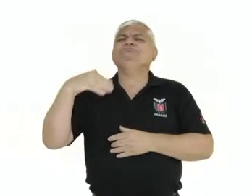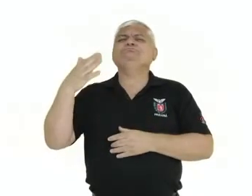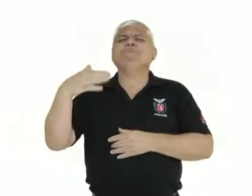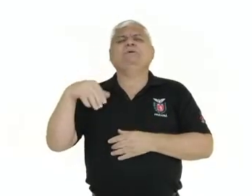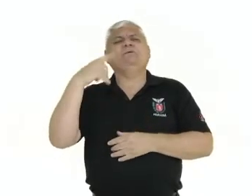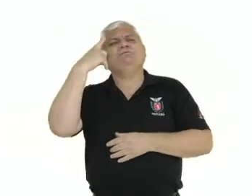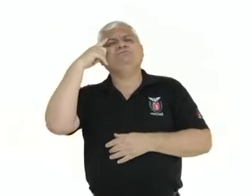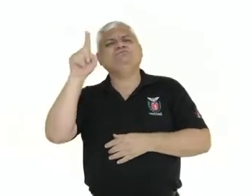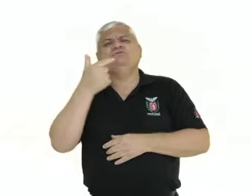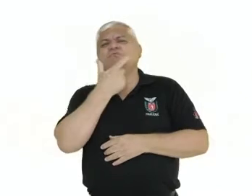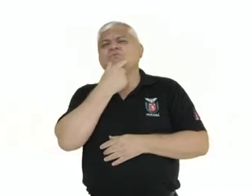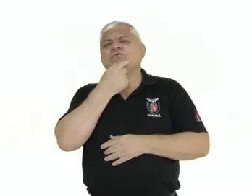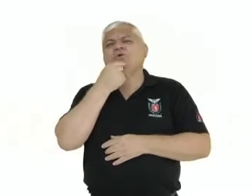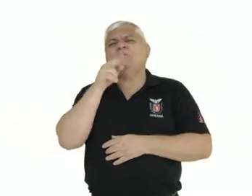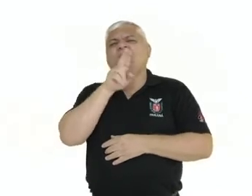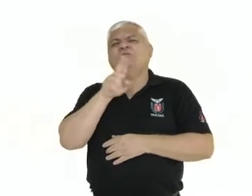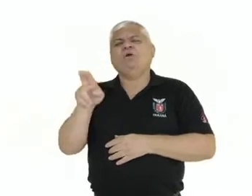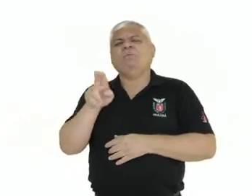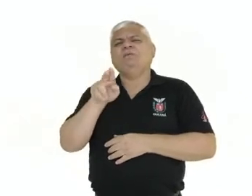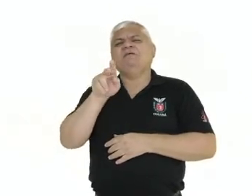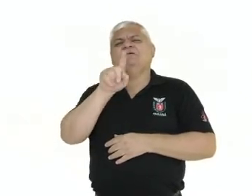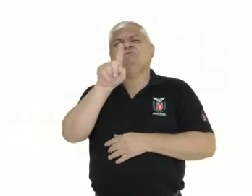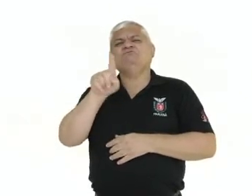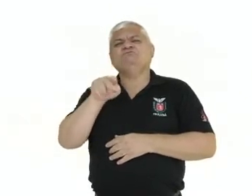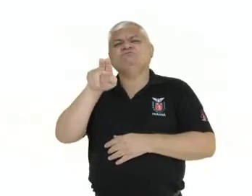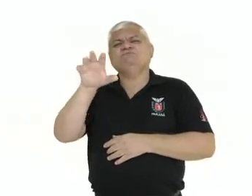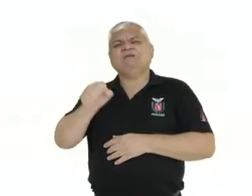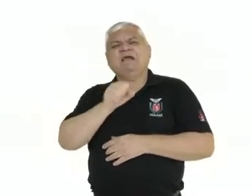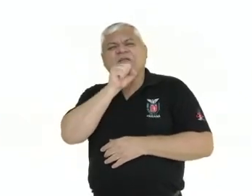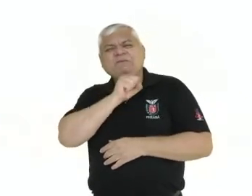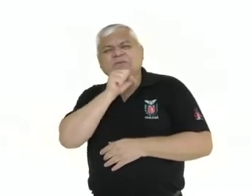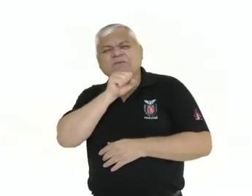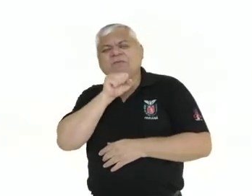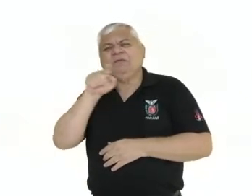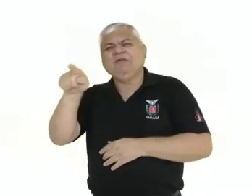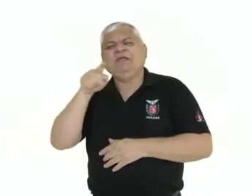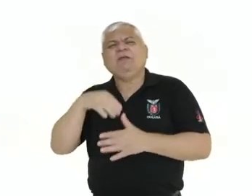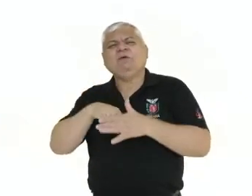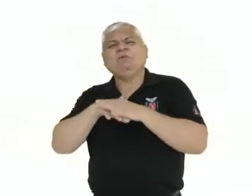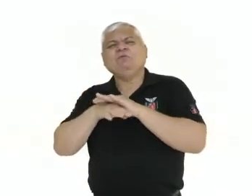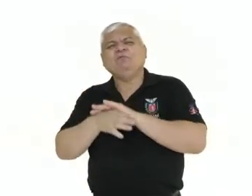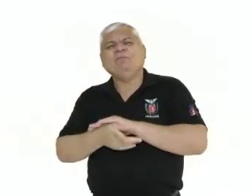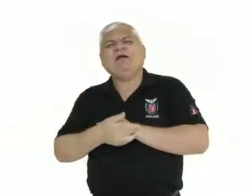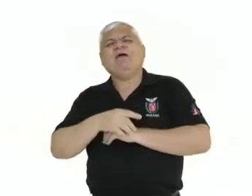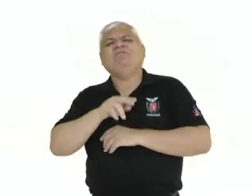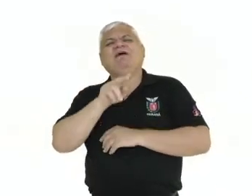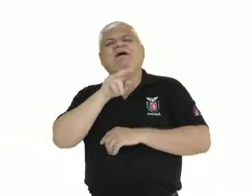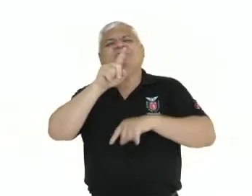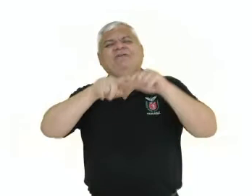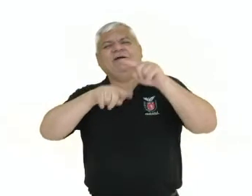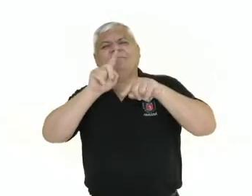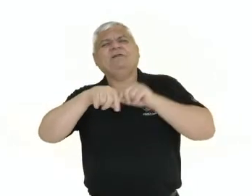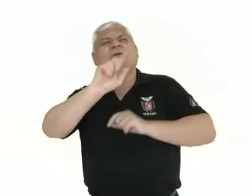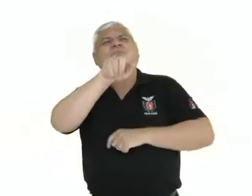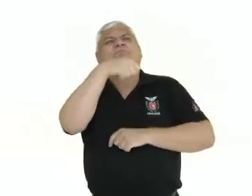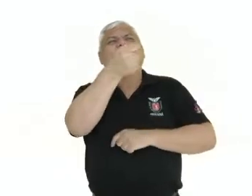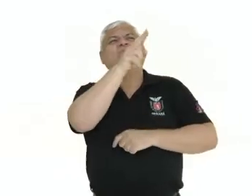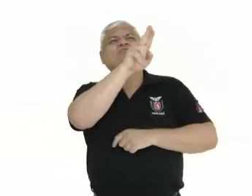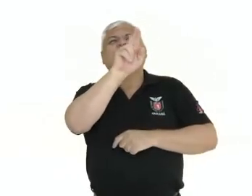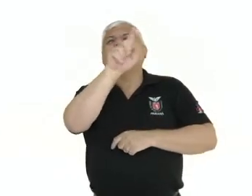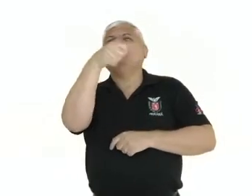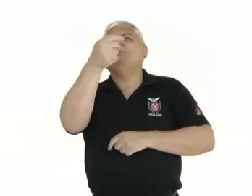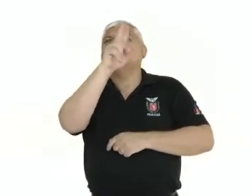velho chamado Zusa, mas a mania do velho era batizar cada ferramenta com um nome próprio.